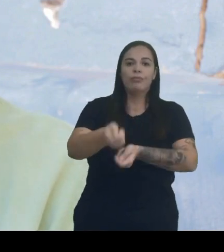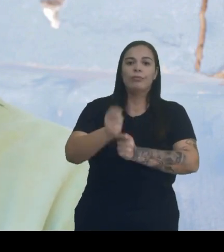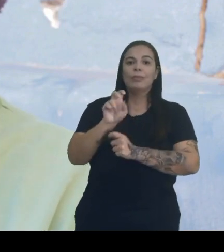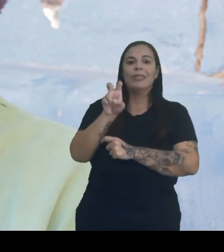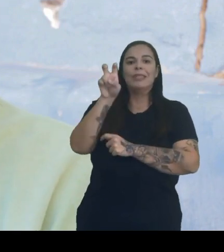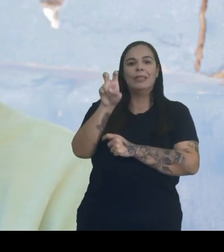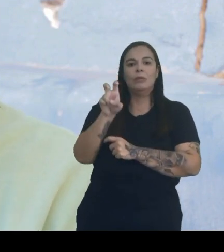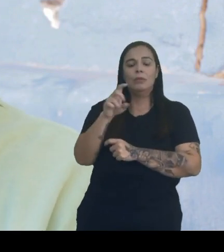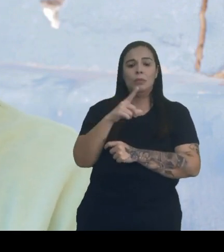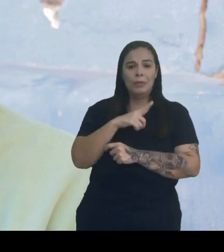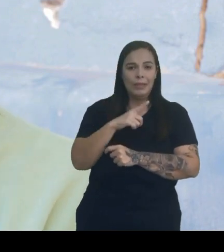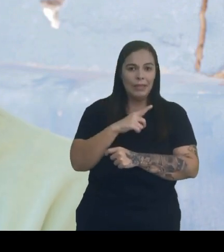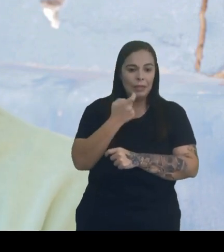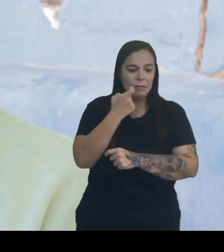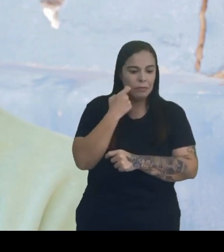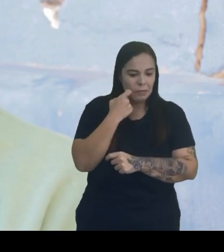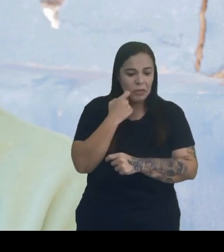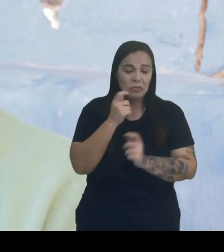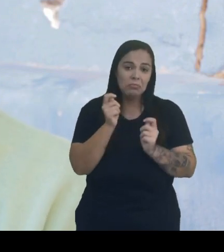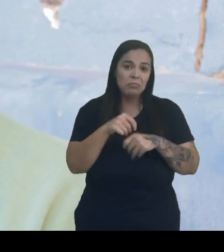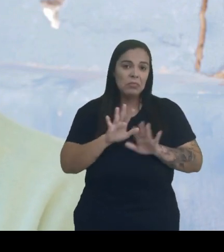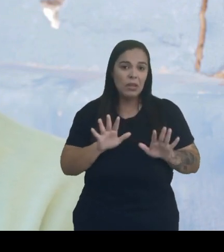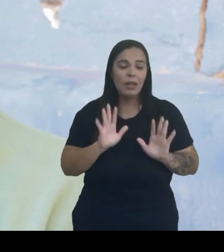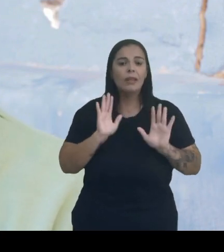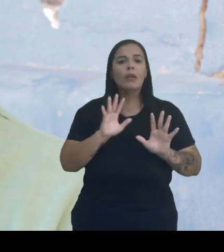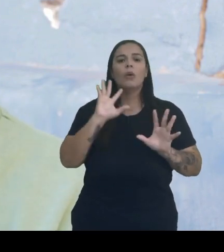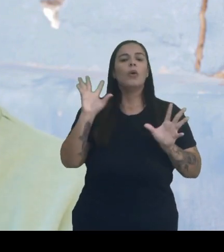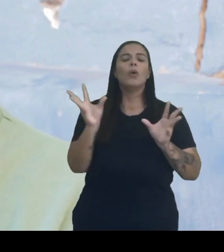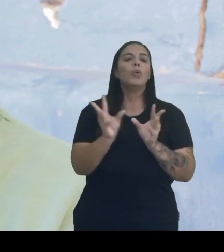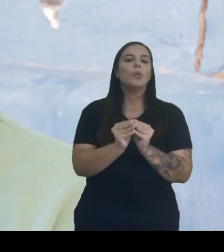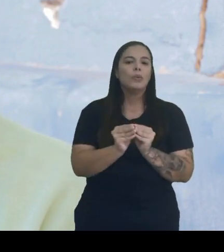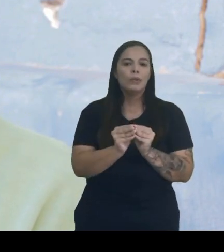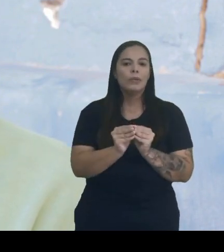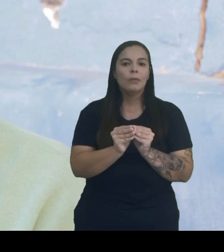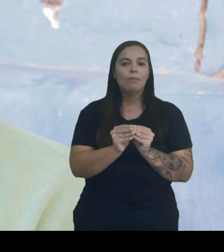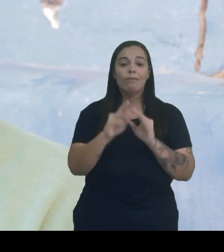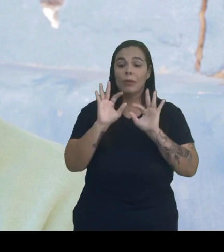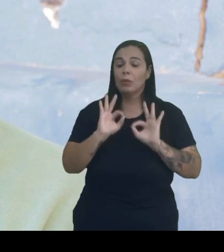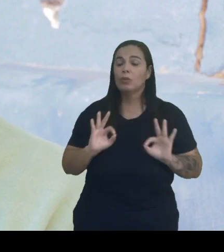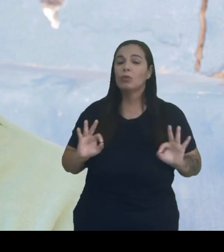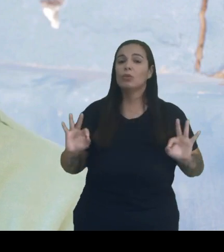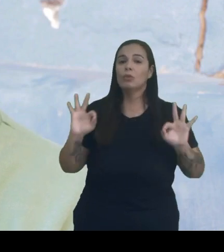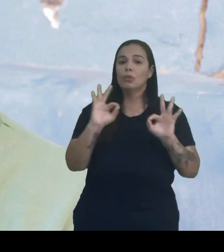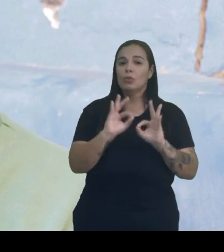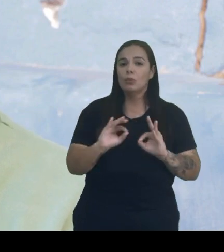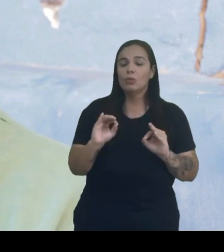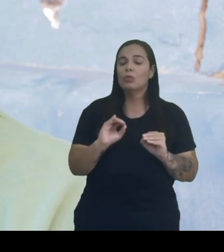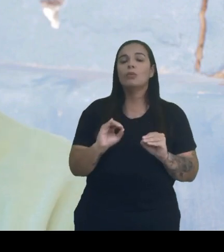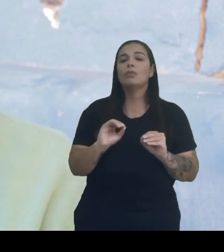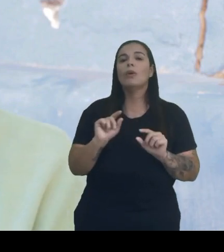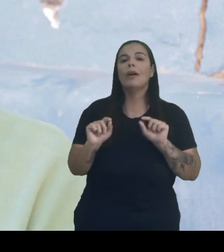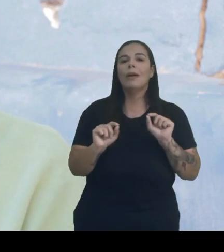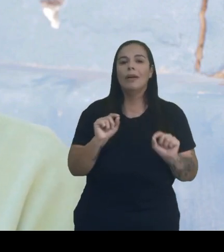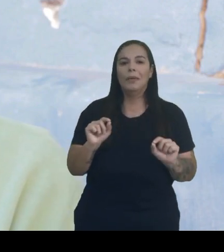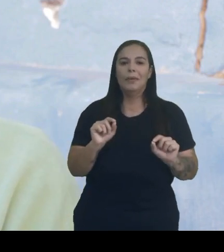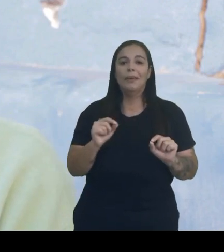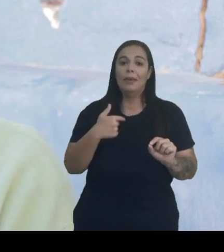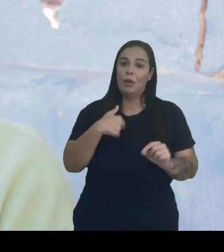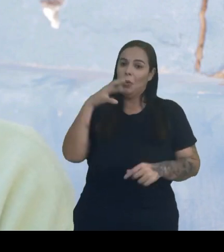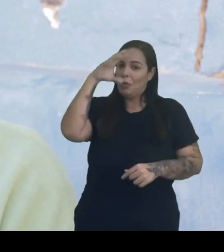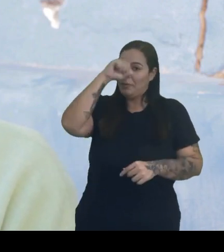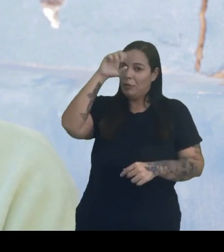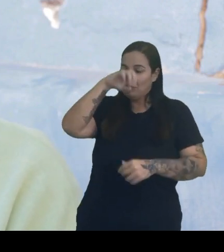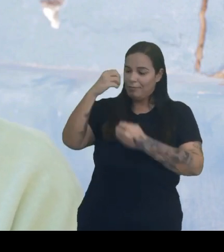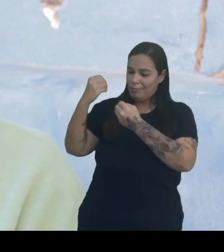tem peixe, a gente, não é? Então, conclusão da história. Isso tudo, você está entendendo? Foi o que eu